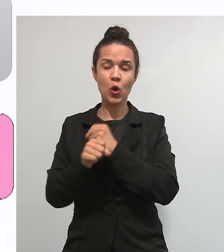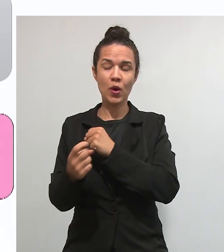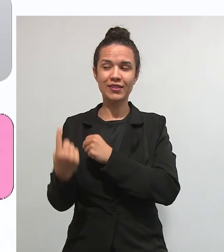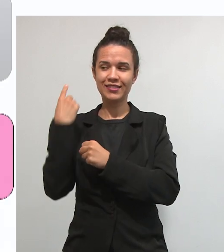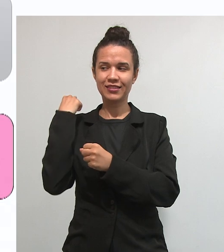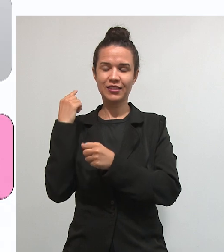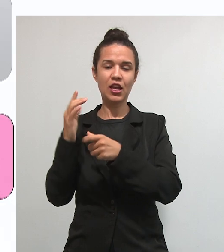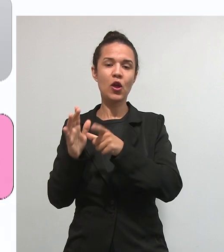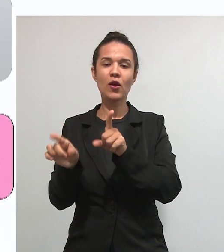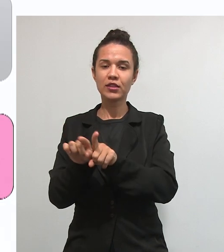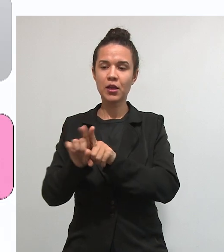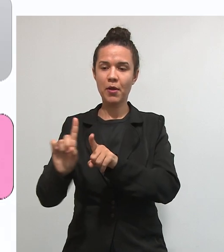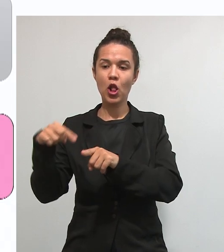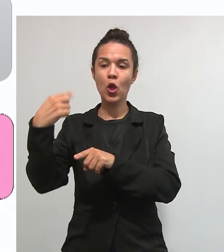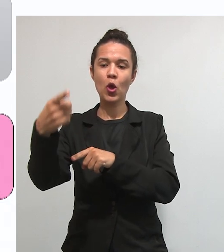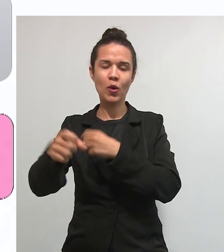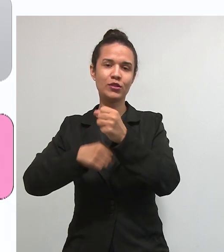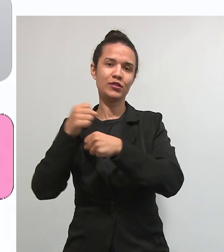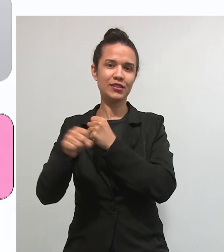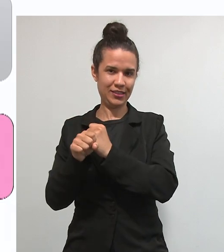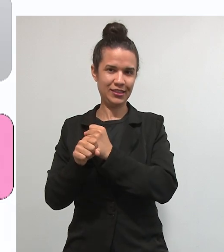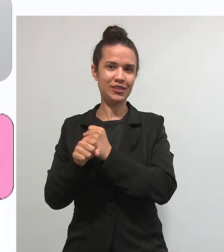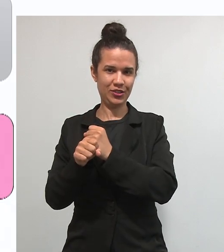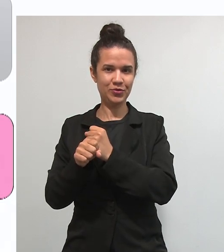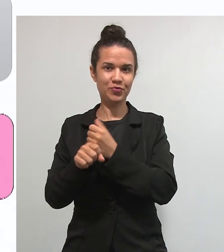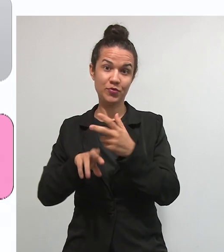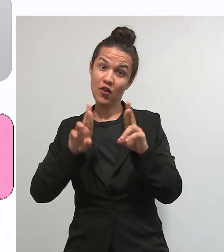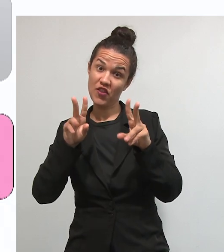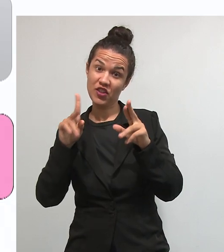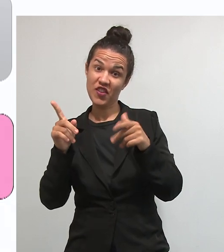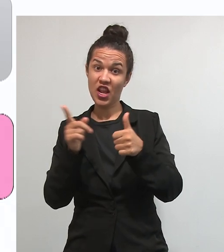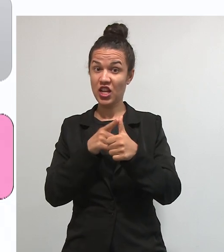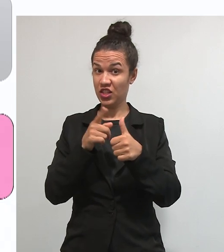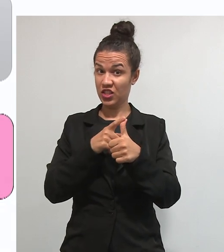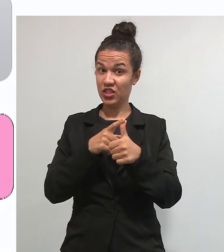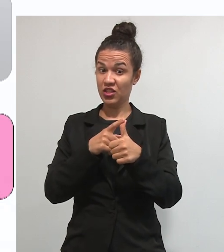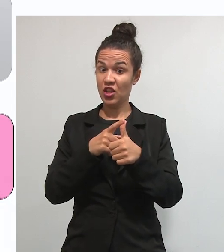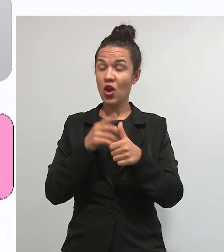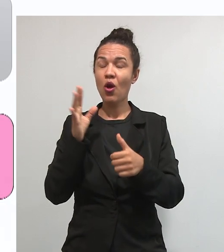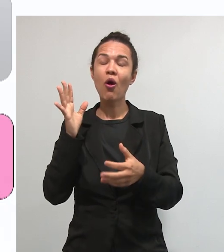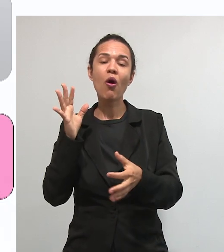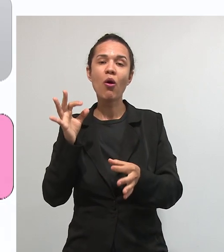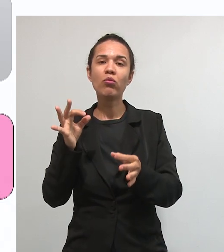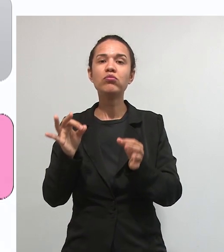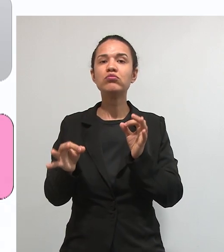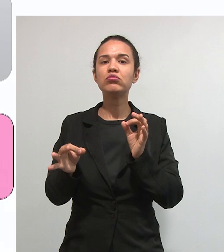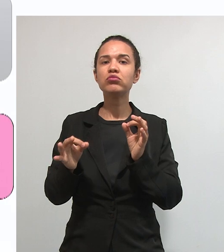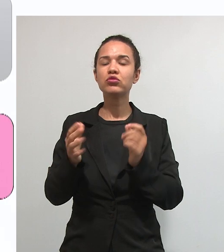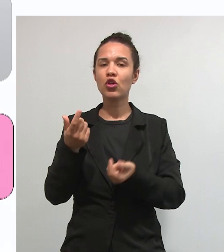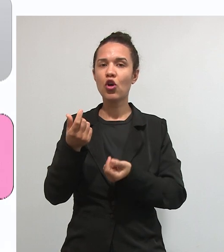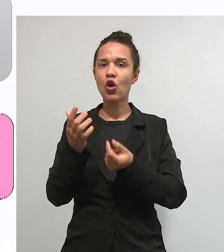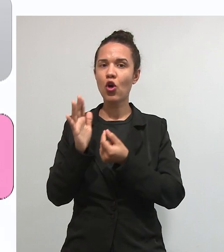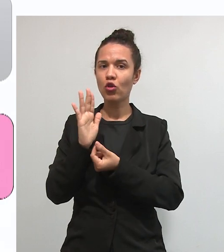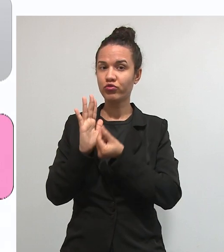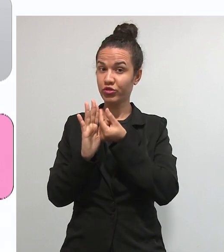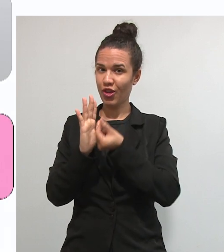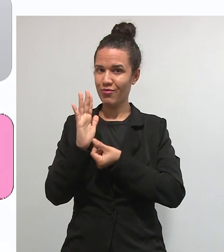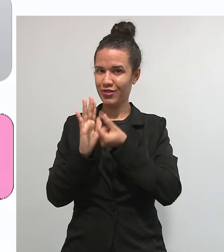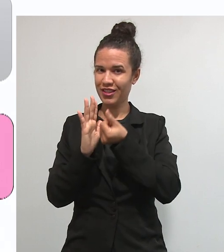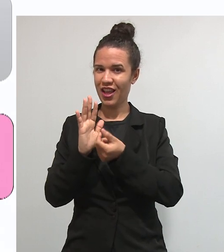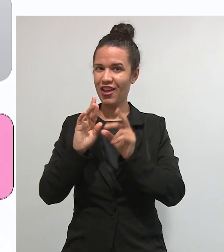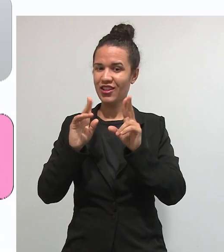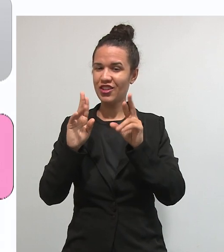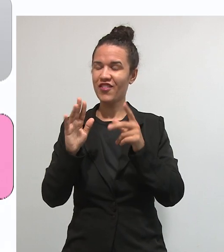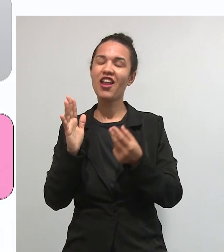ver daqui a pouco a diferença entre o balanço orçamentário e financeiro. O orçamentário, já está falando, é apenas né, os ingressos